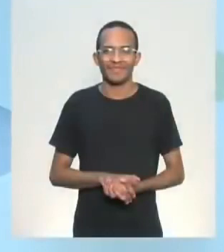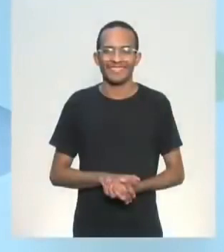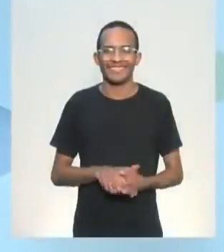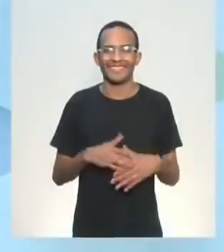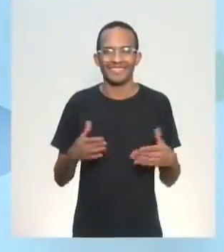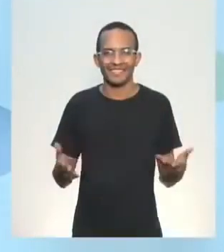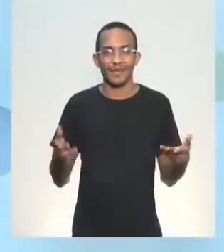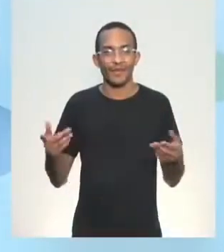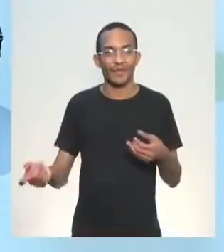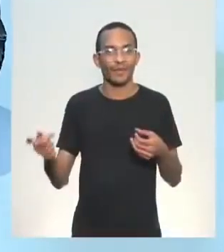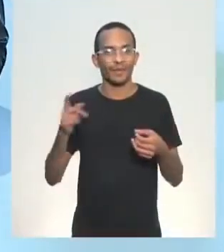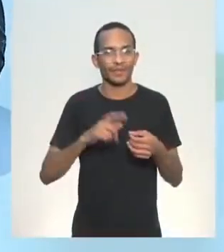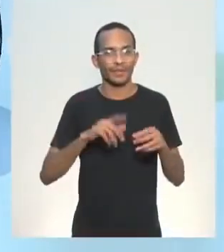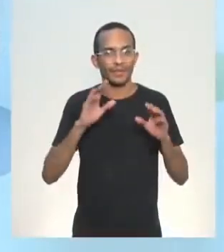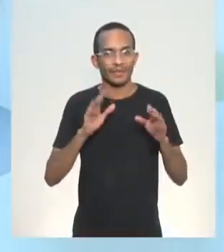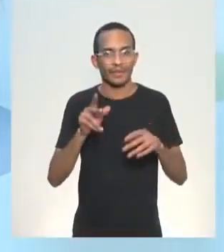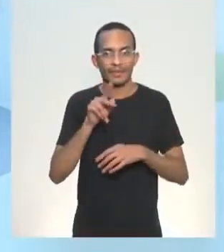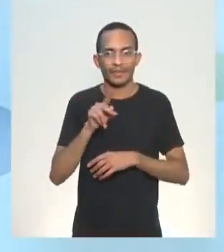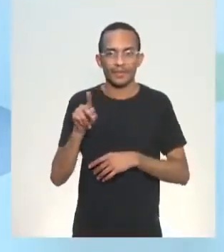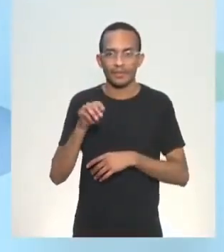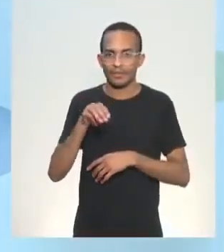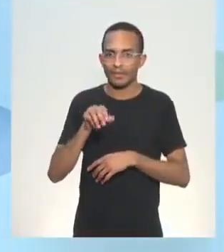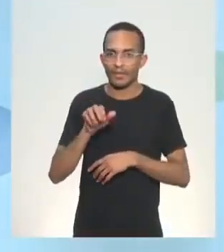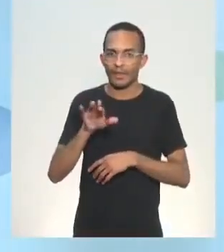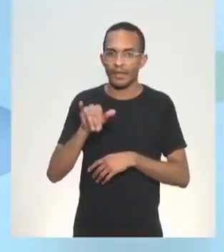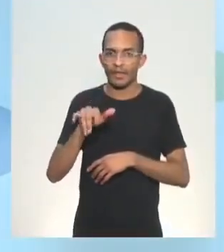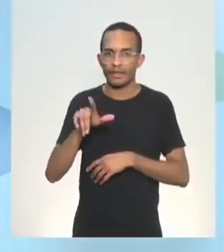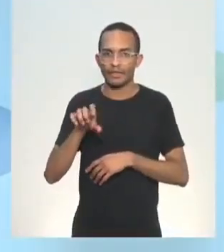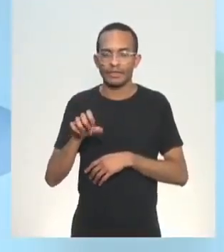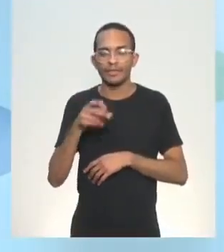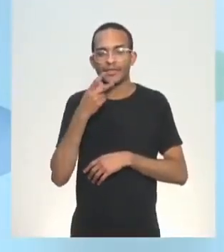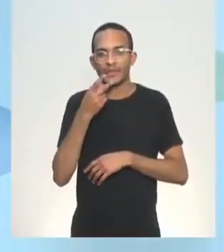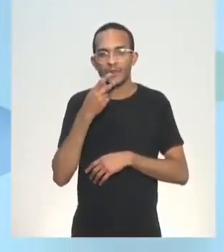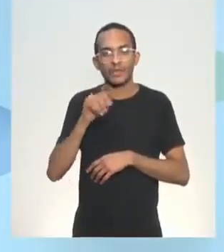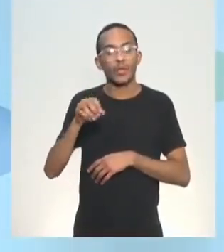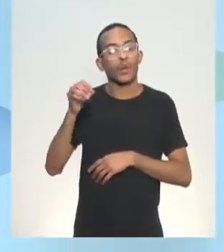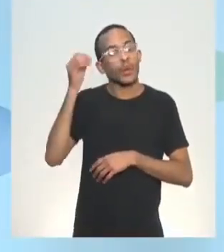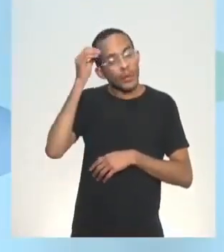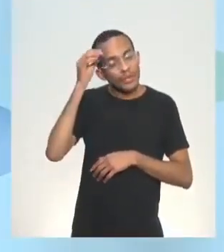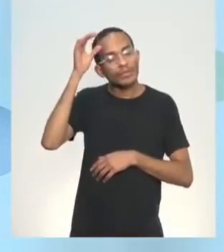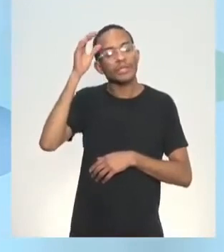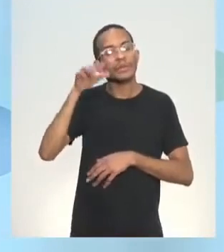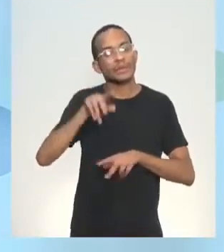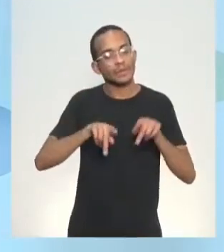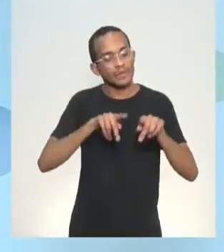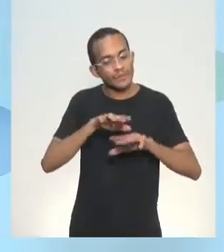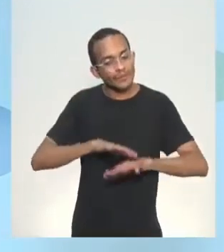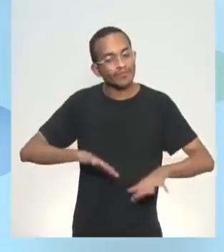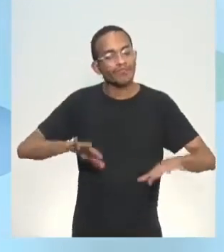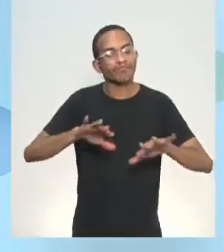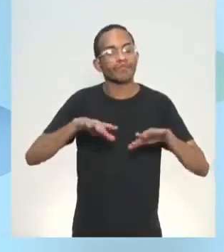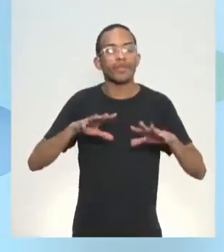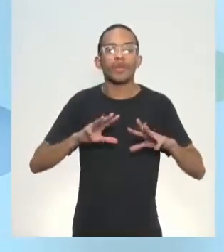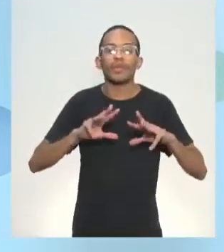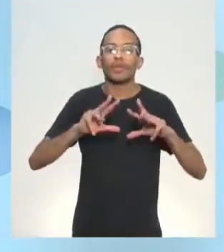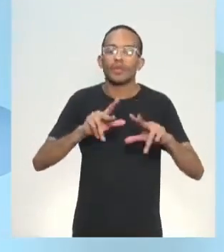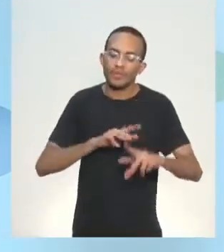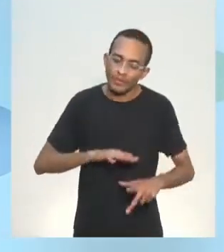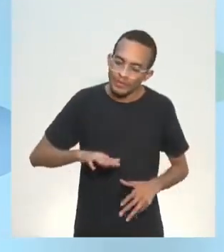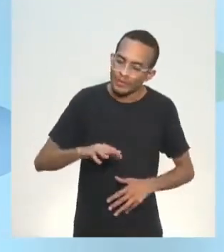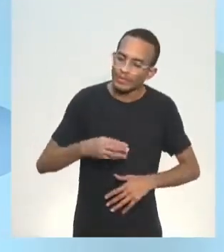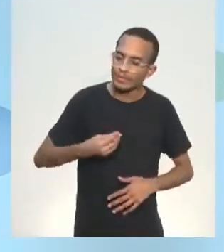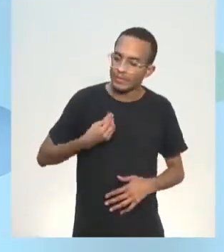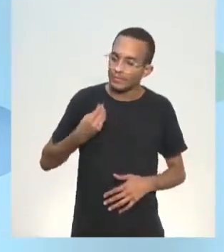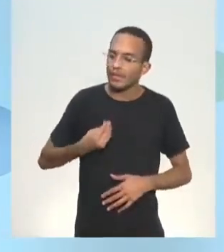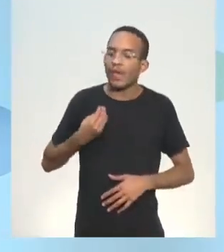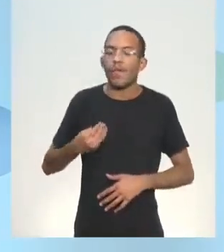Olha só, a gente voltando, né? A professora Marlene citou que são saberes coletivos. Realmente, né? Quando todo mundo